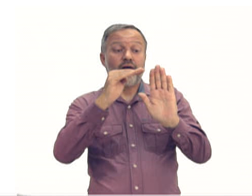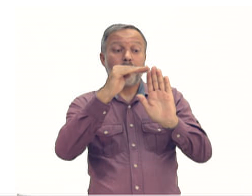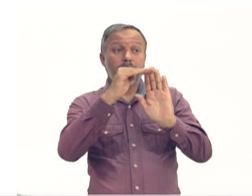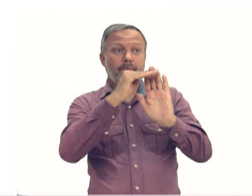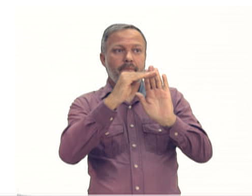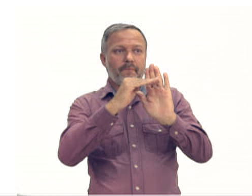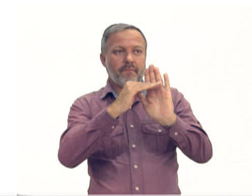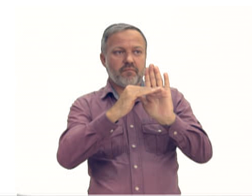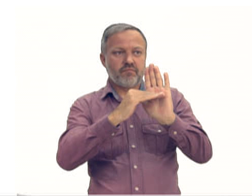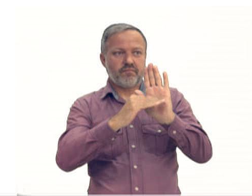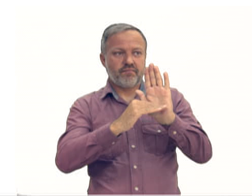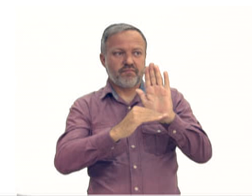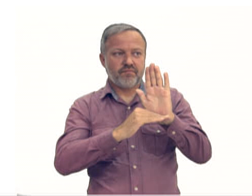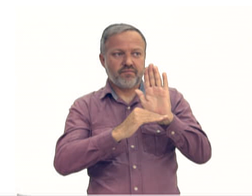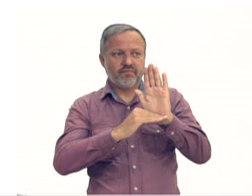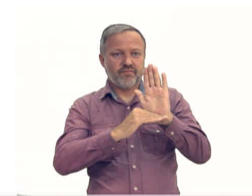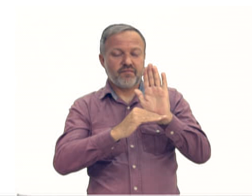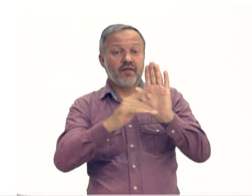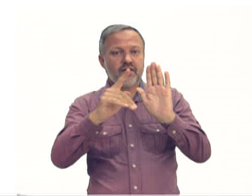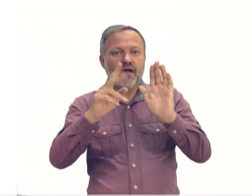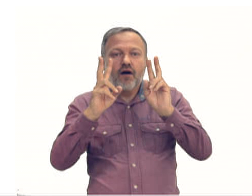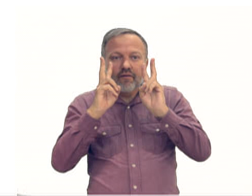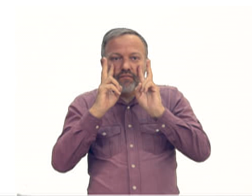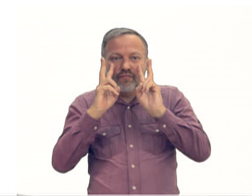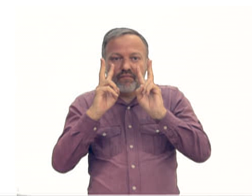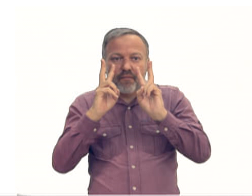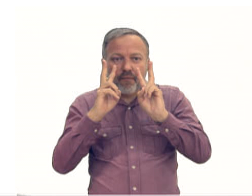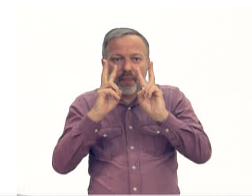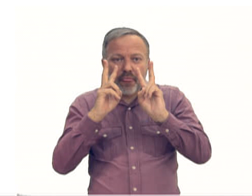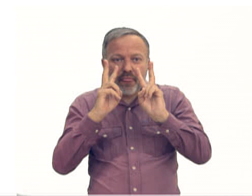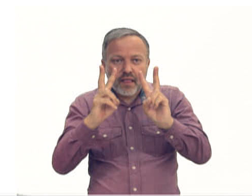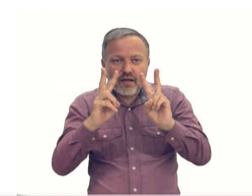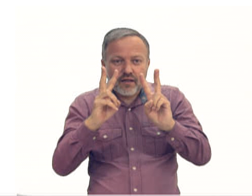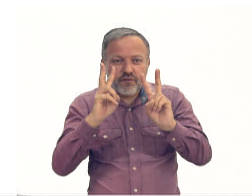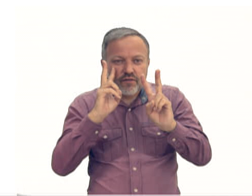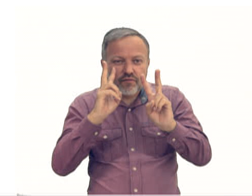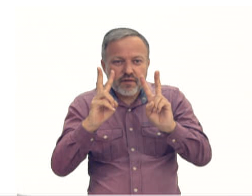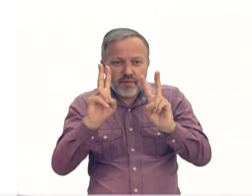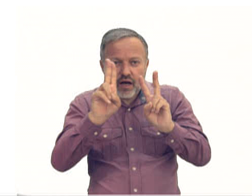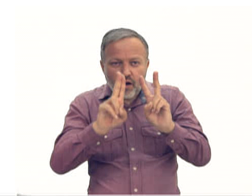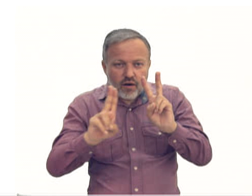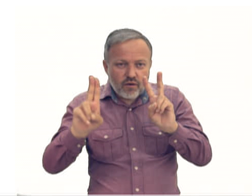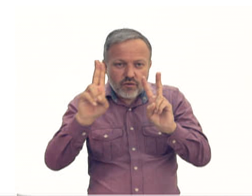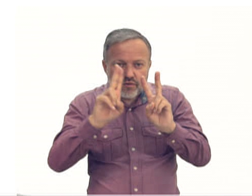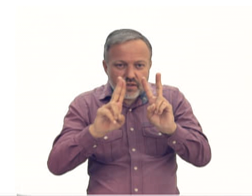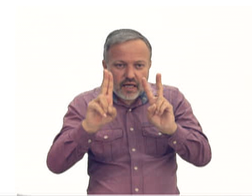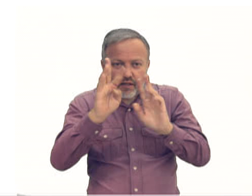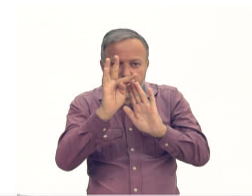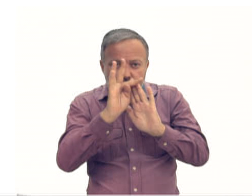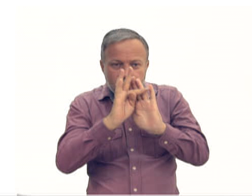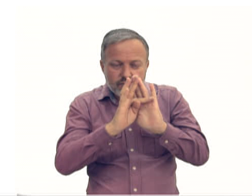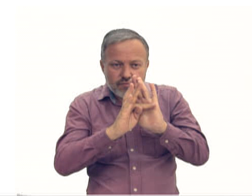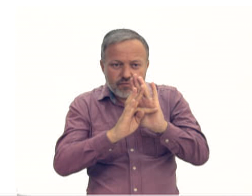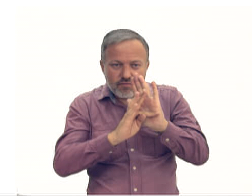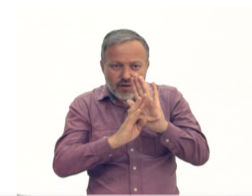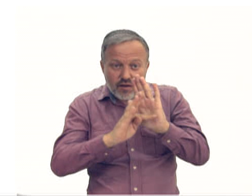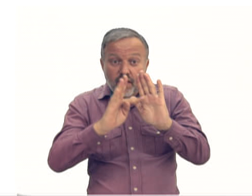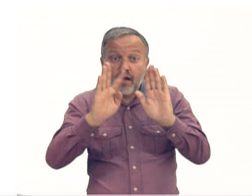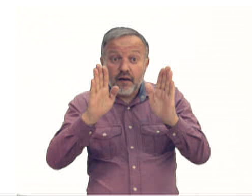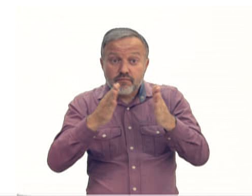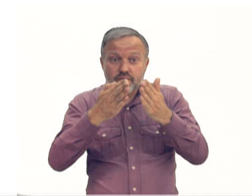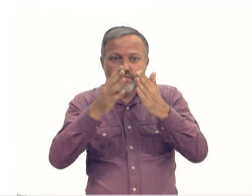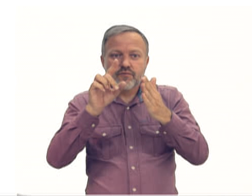é importante respeitar. Tanto na interpretação de texto vocês vão precisar, como também na produção do texto.